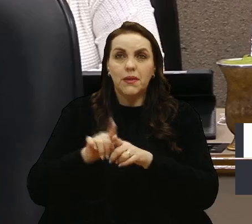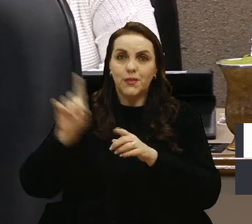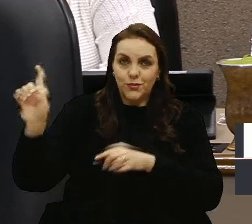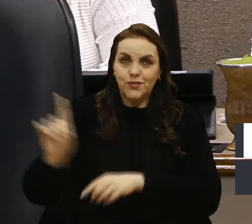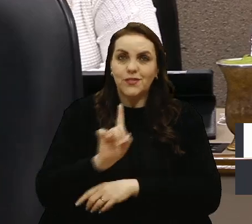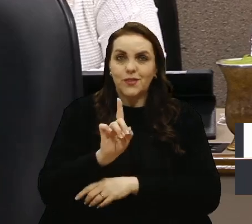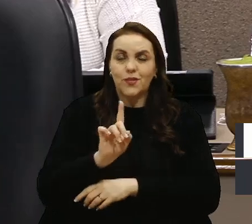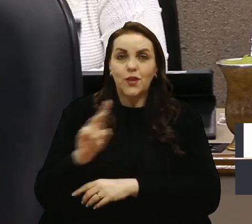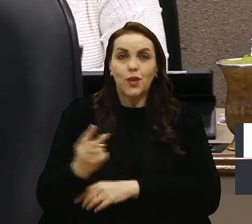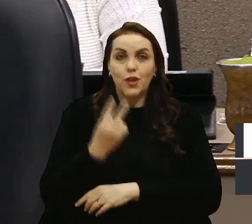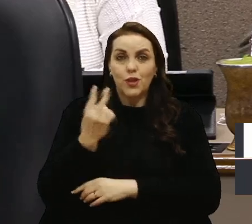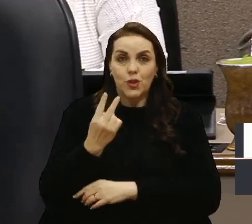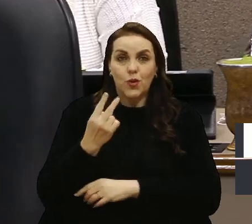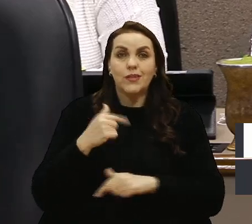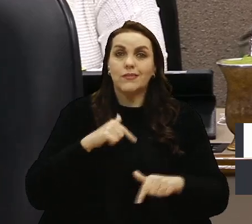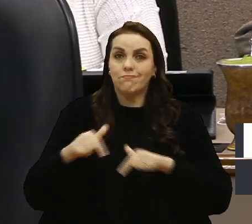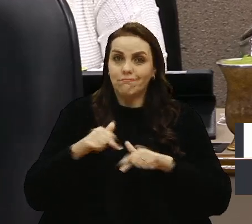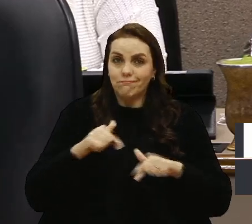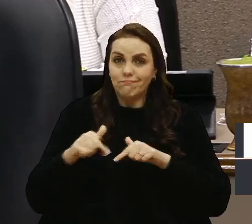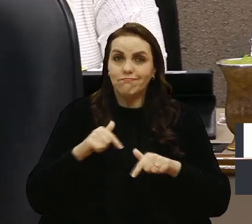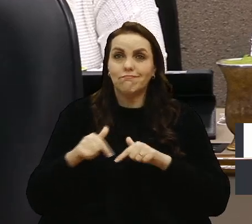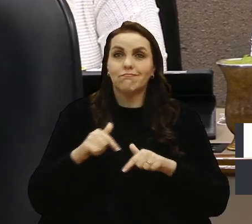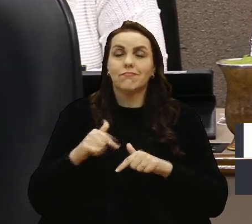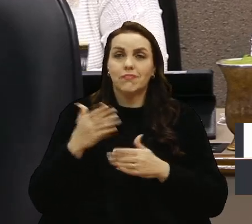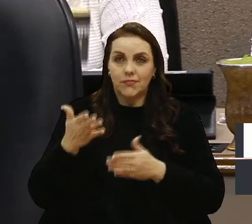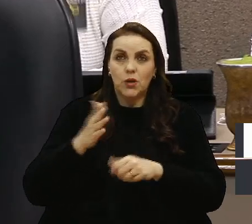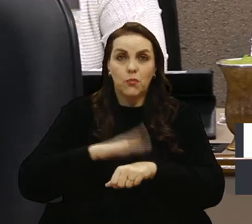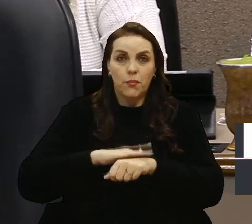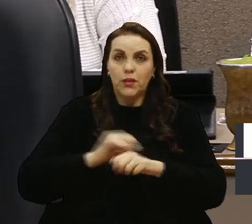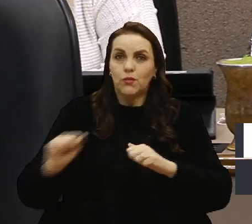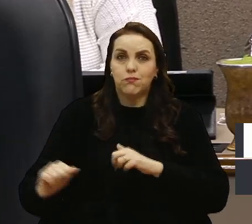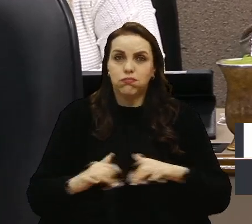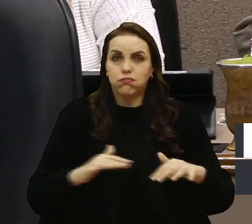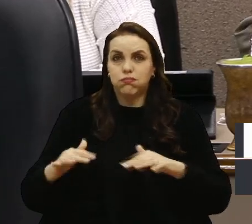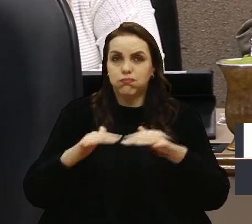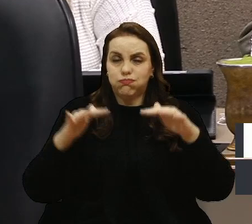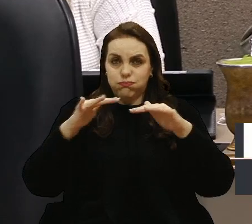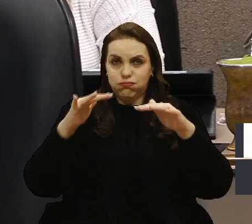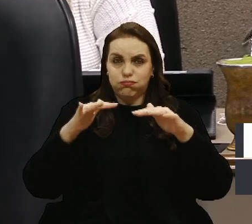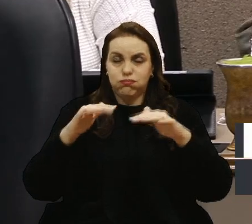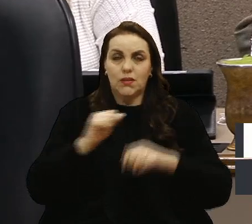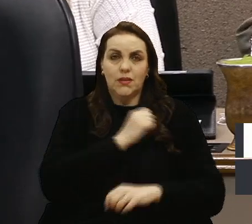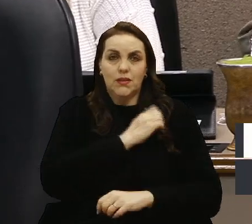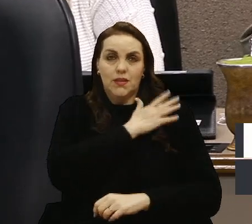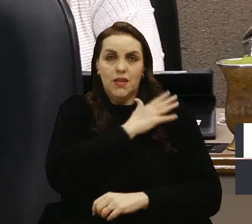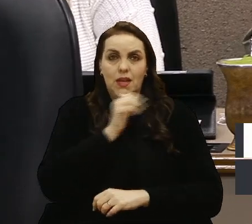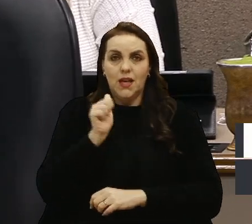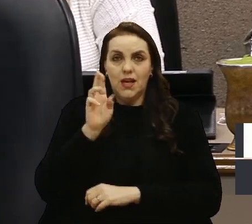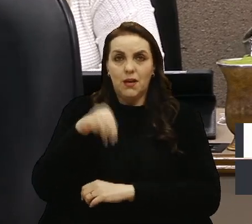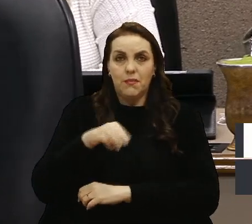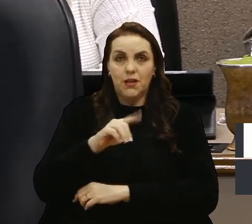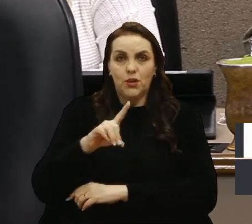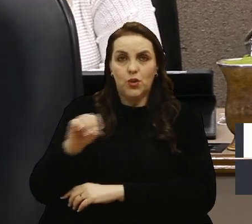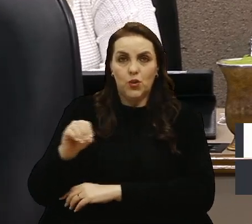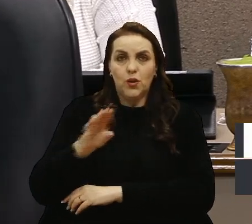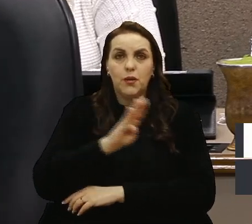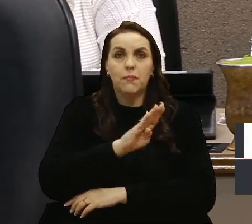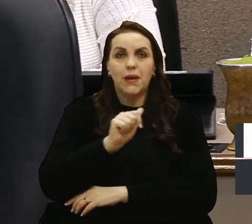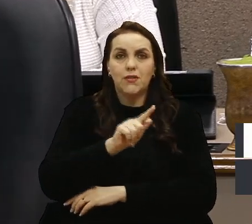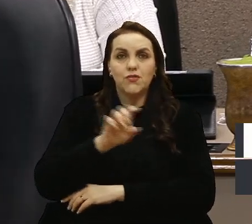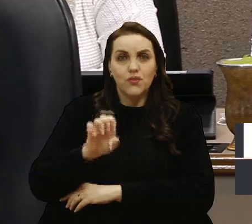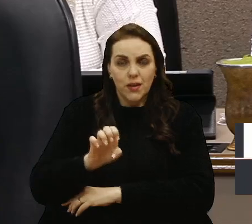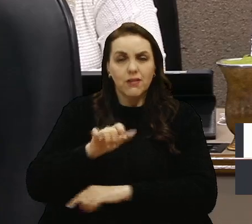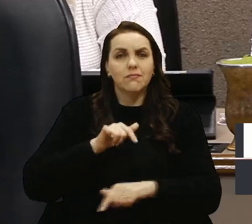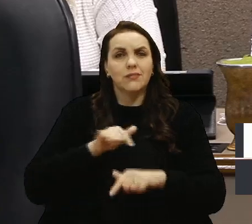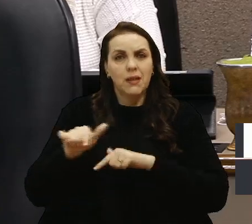dois camaradas que trabalharam muito aqui no nosso momento de enchente, o Armando, o tenente Armando e o Bagé. Então, parabenizar pelo trabalho que